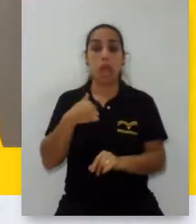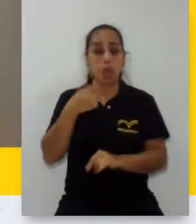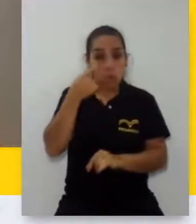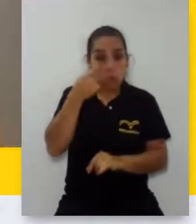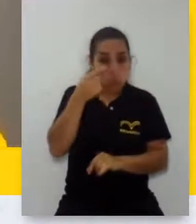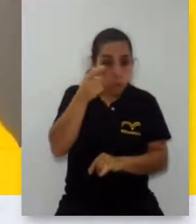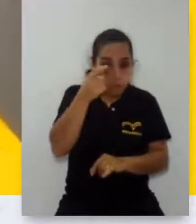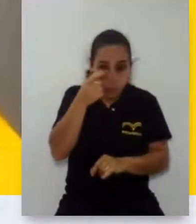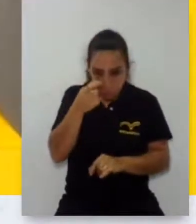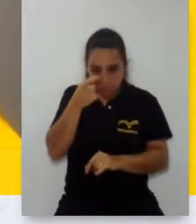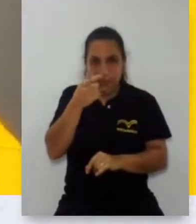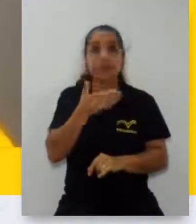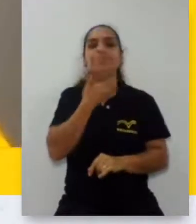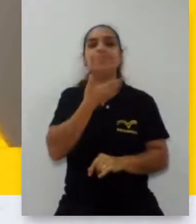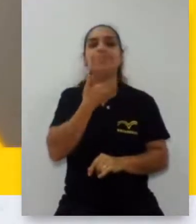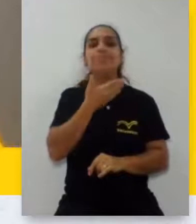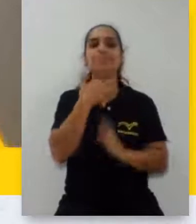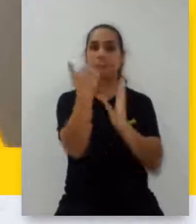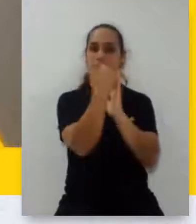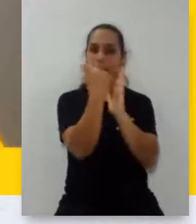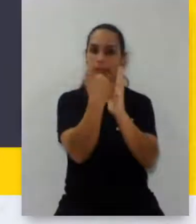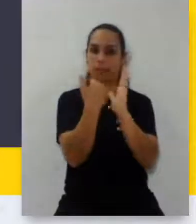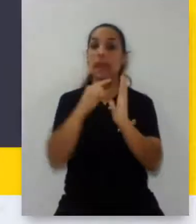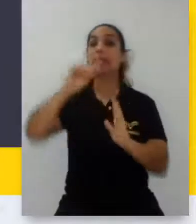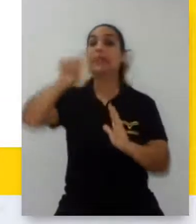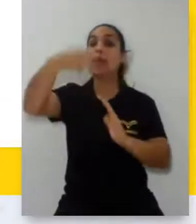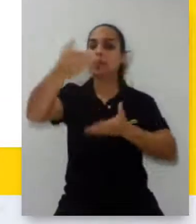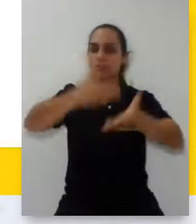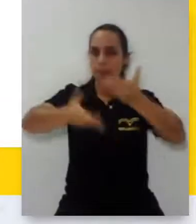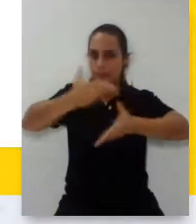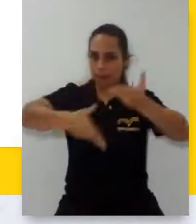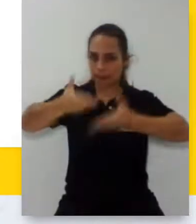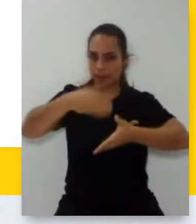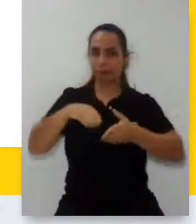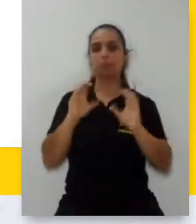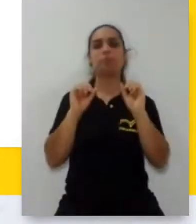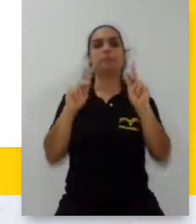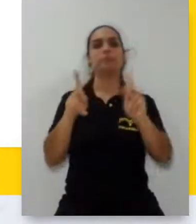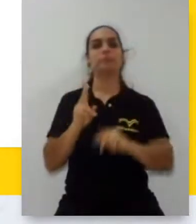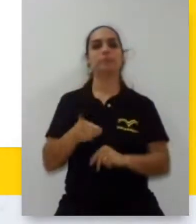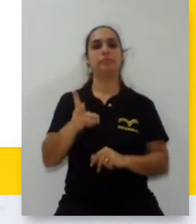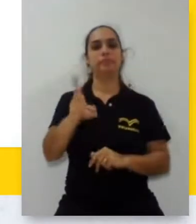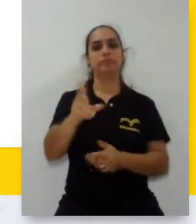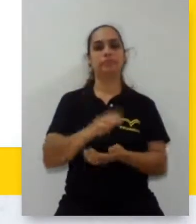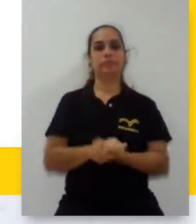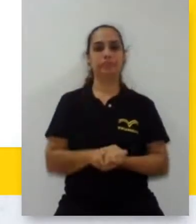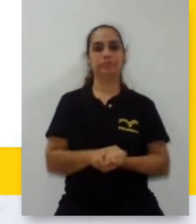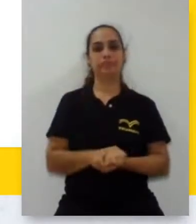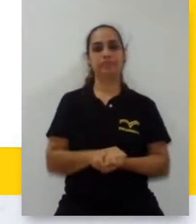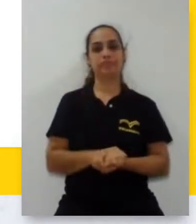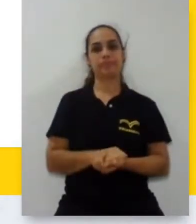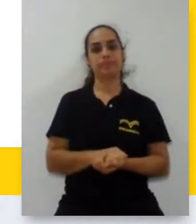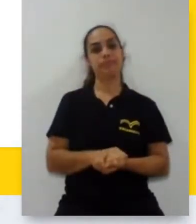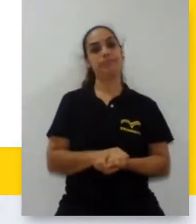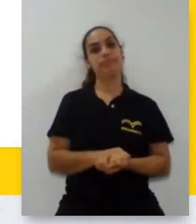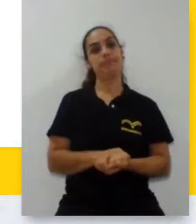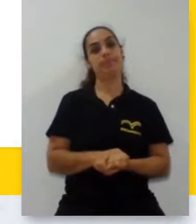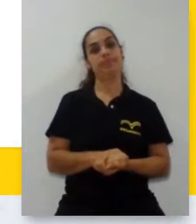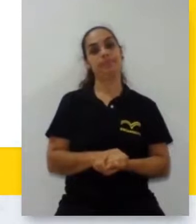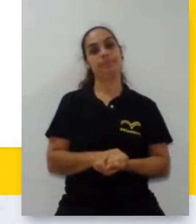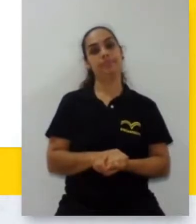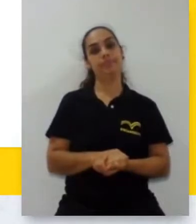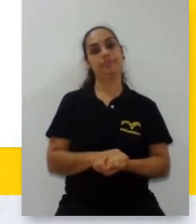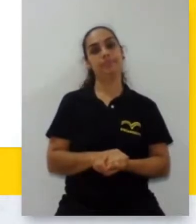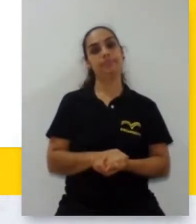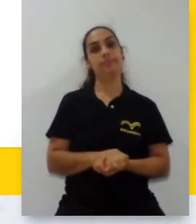depois ainda vamos fazer essa interação. Certo, vamos lá então. Eu estou chegando na minha fala final aqui,